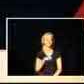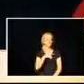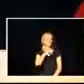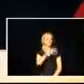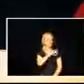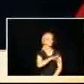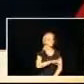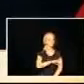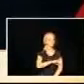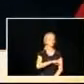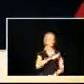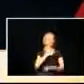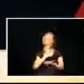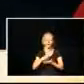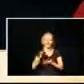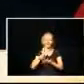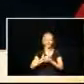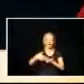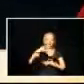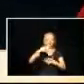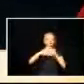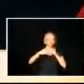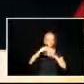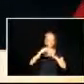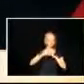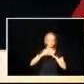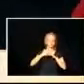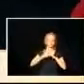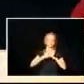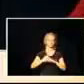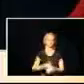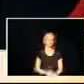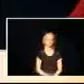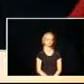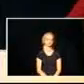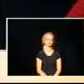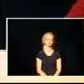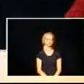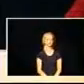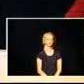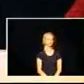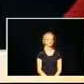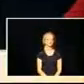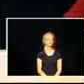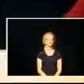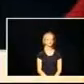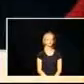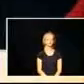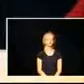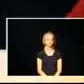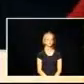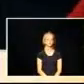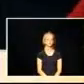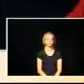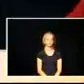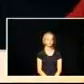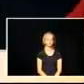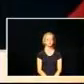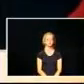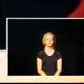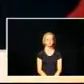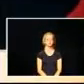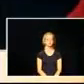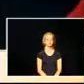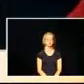revisão, aos benefícios, essa bolsa auxílio e quantos mais benefícios vierem para os